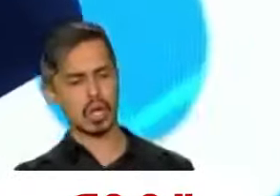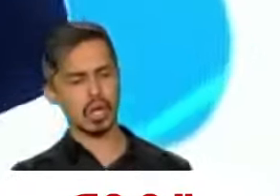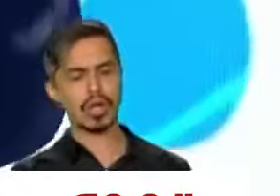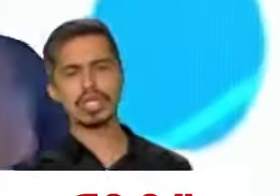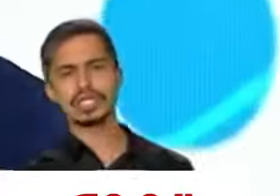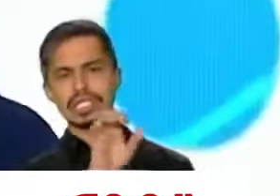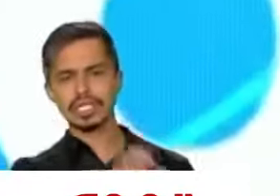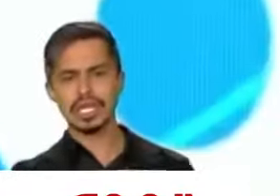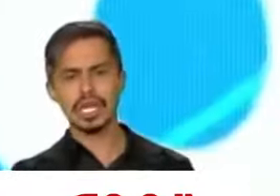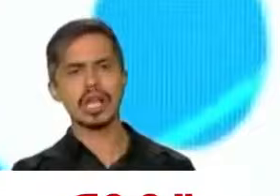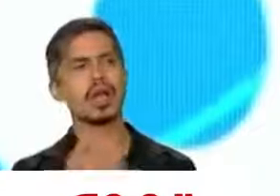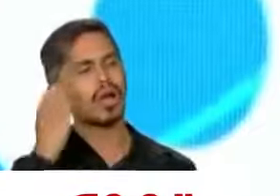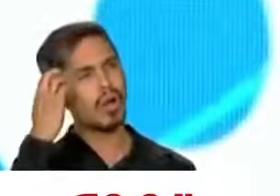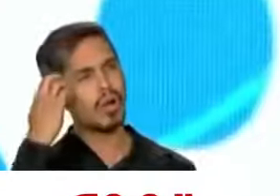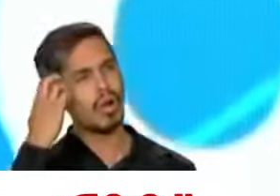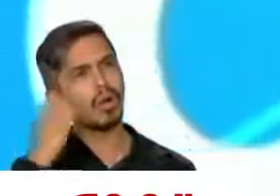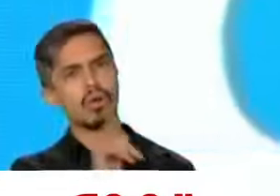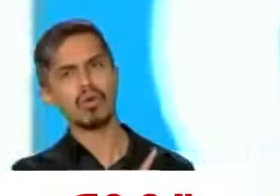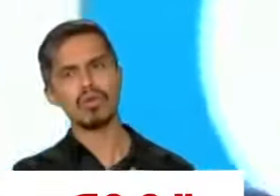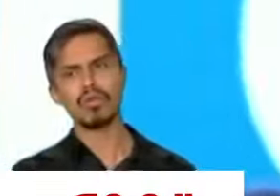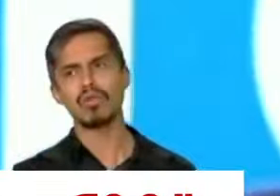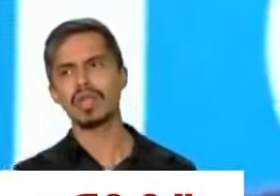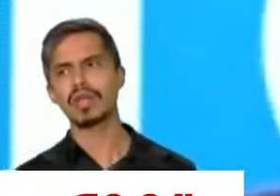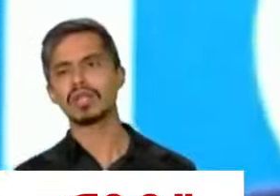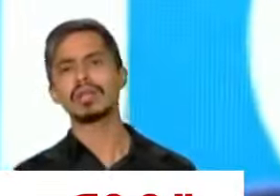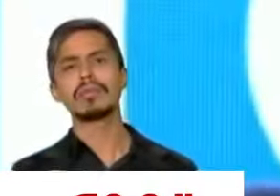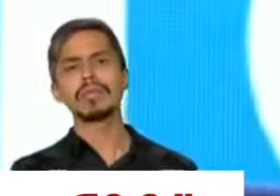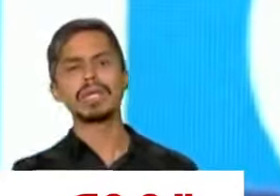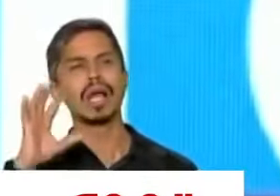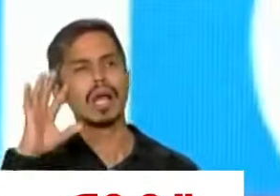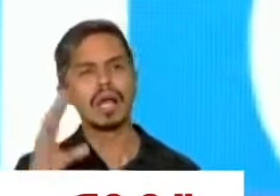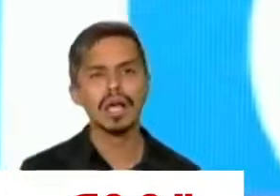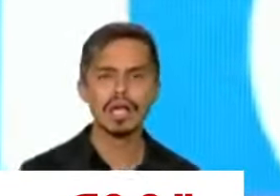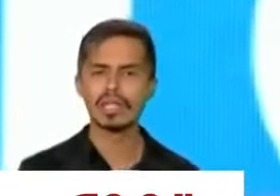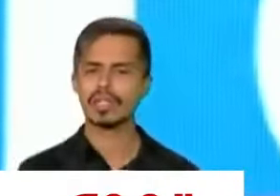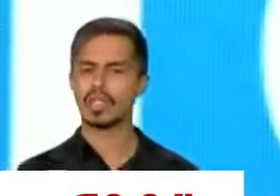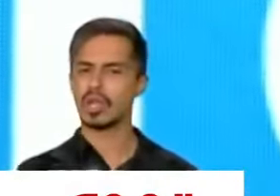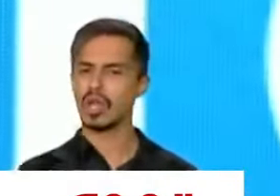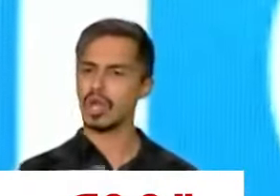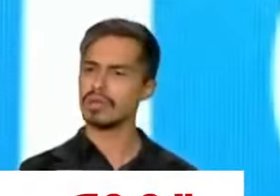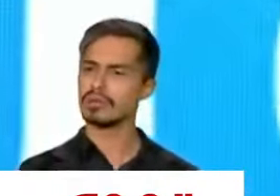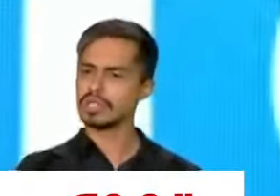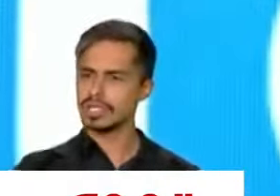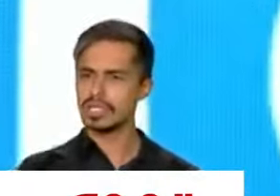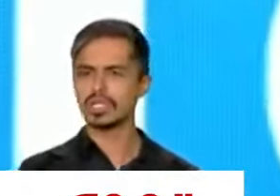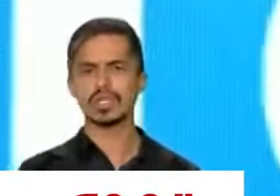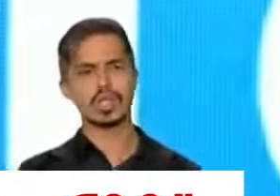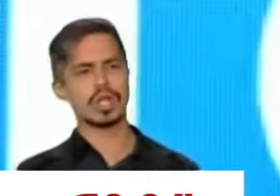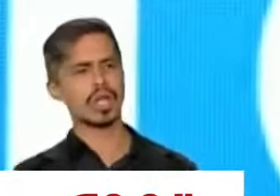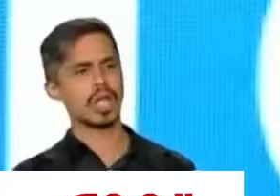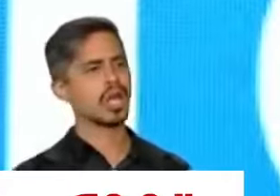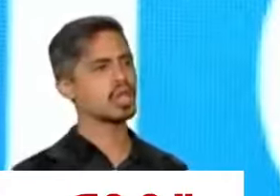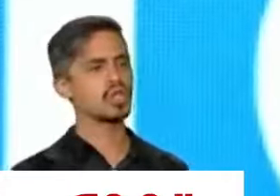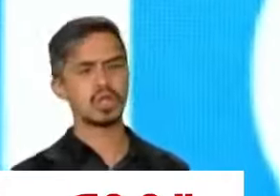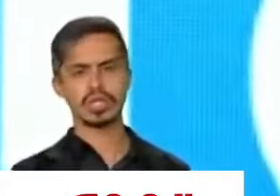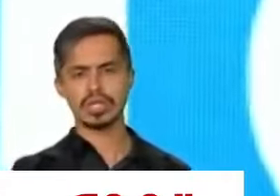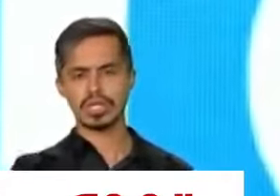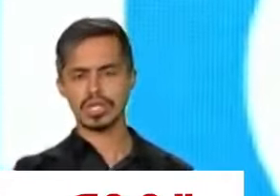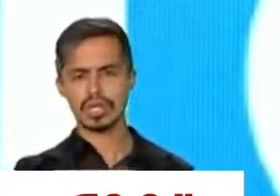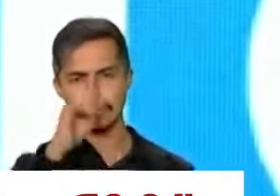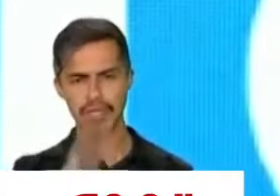estados ou governo federal, tem que entender que nós precisamos governar para toda a sociedade